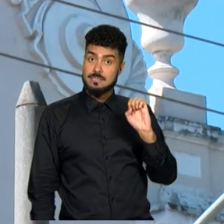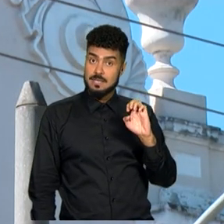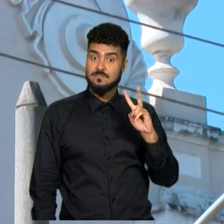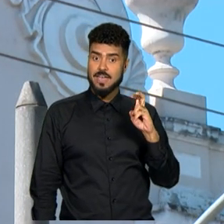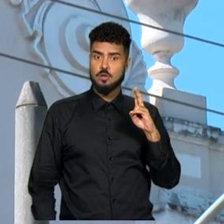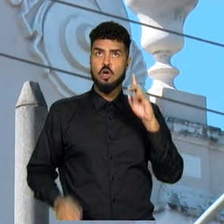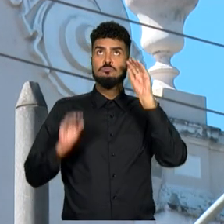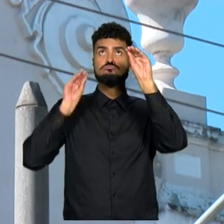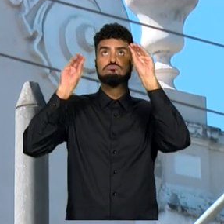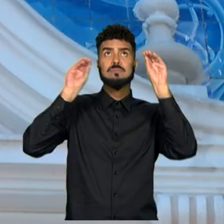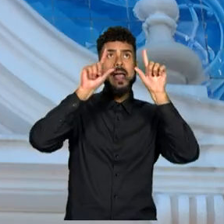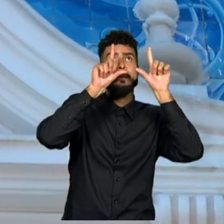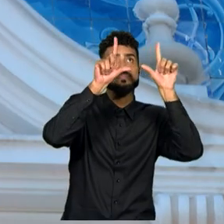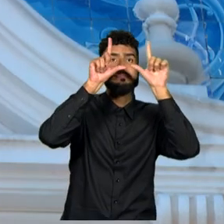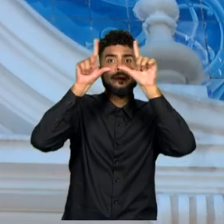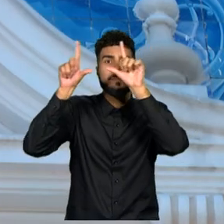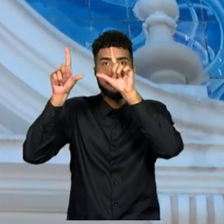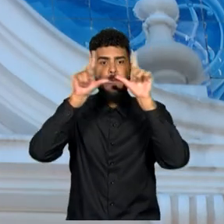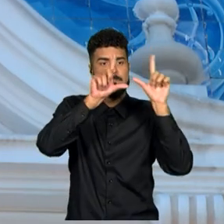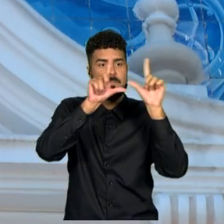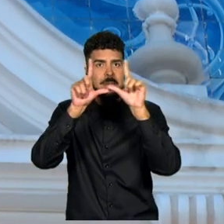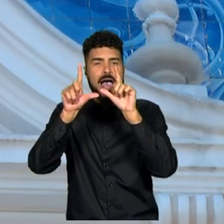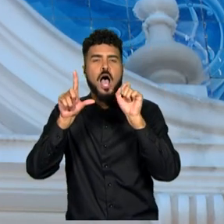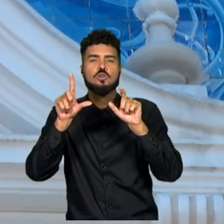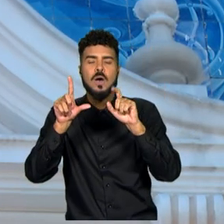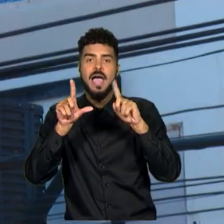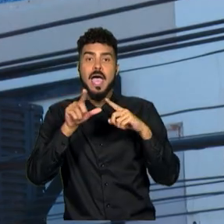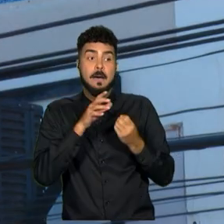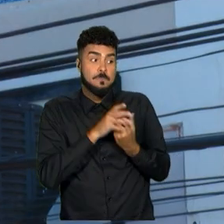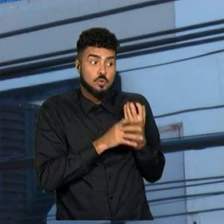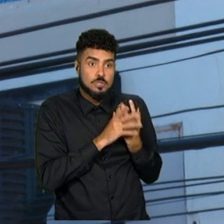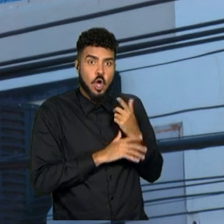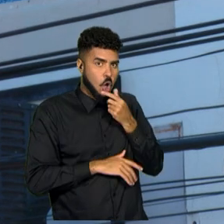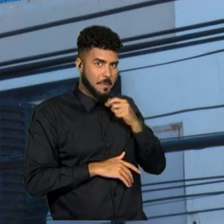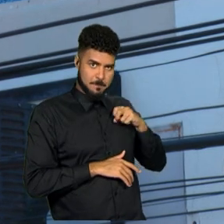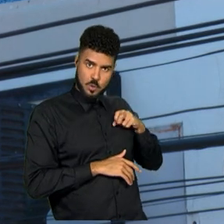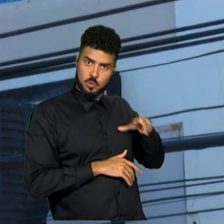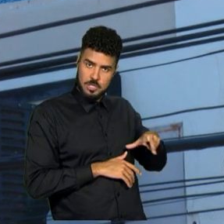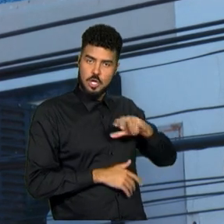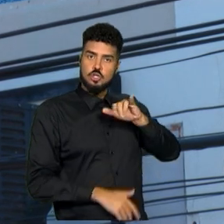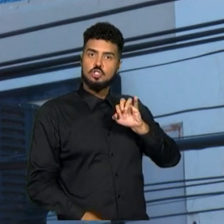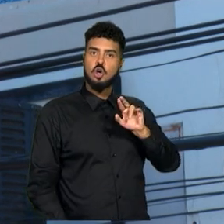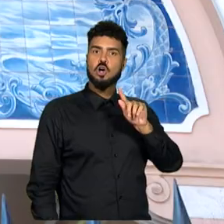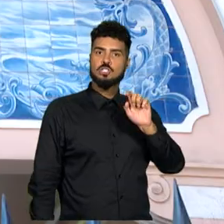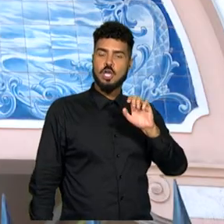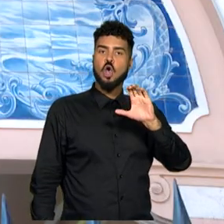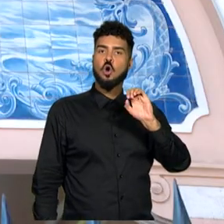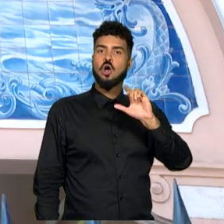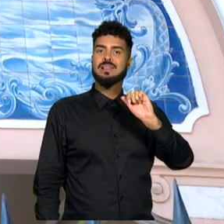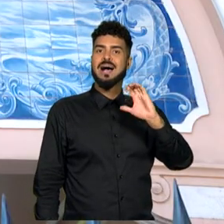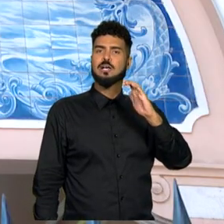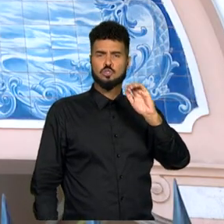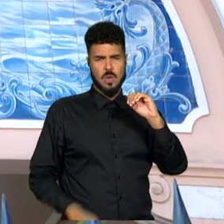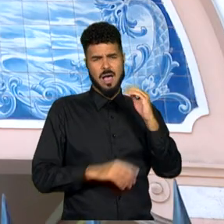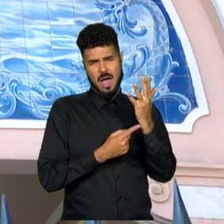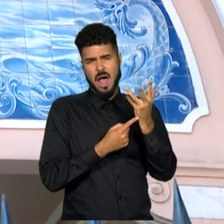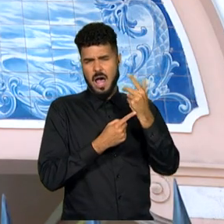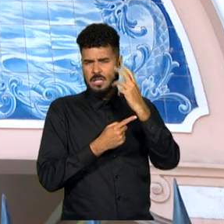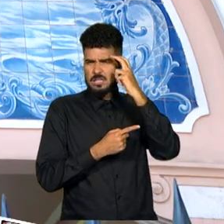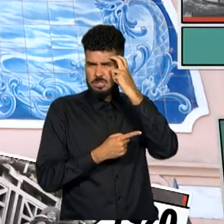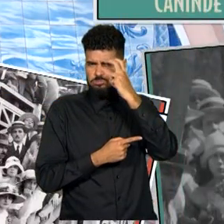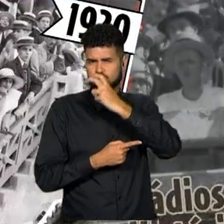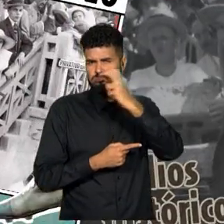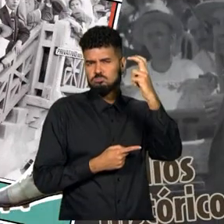ornamentada por azulejos produzidos pelo também lusitano Jorge Colasso, grande artista